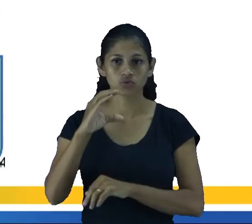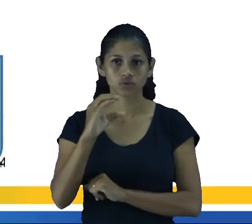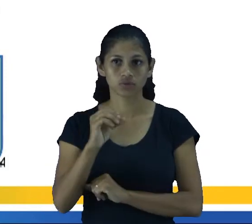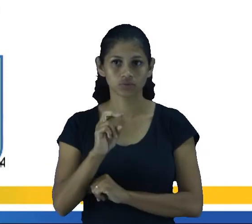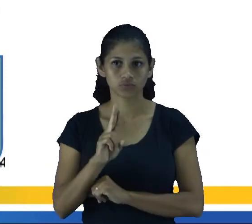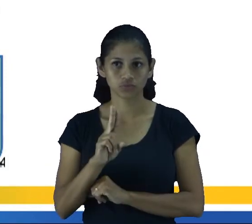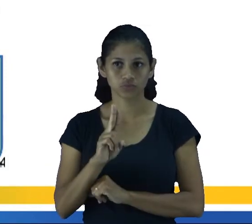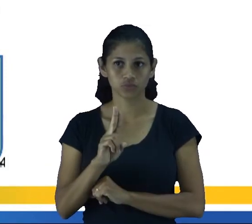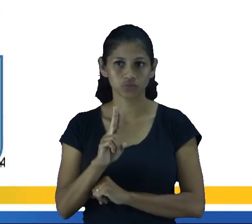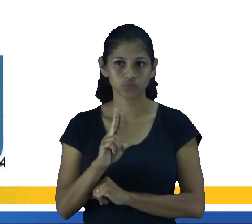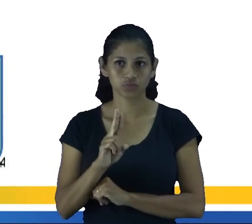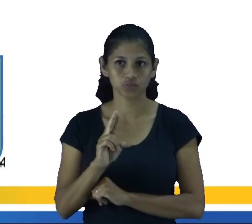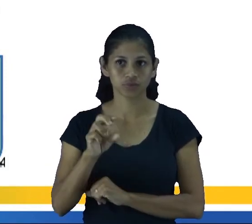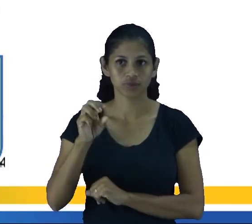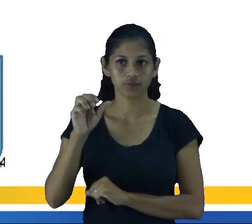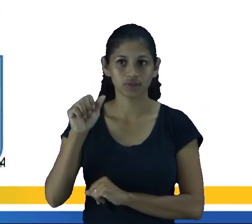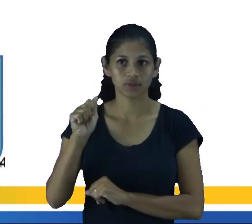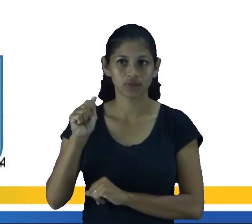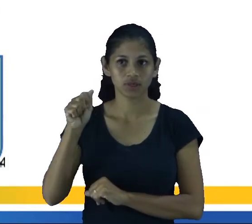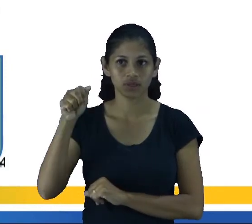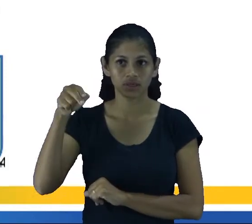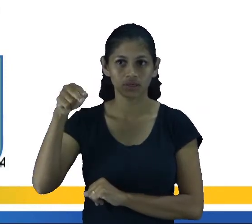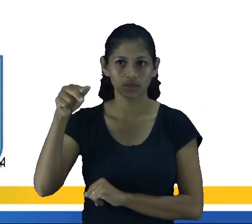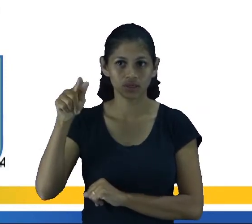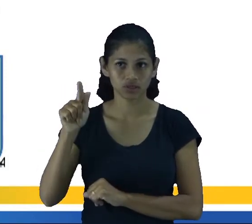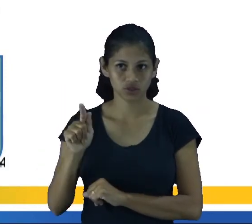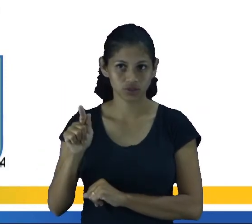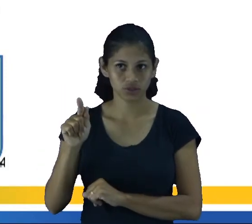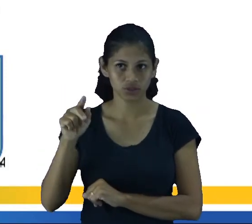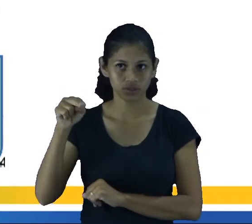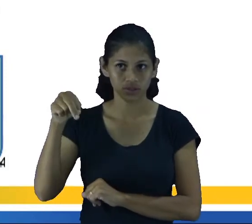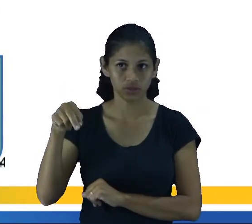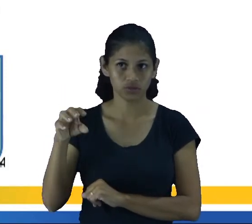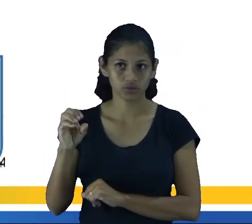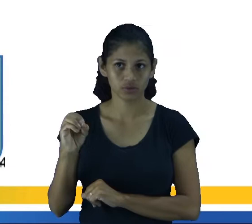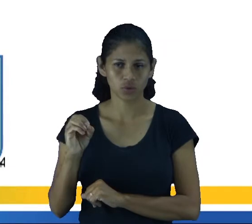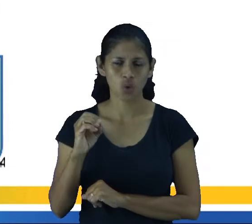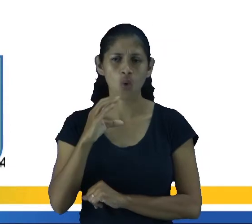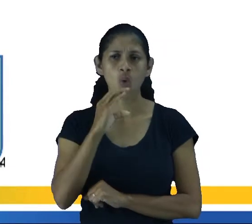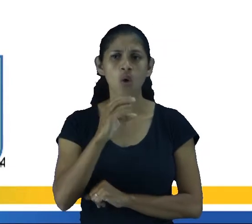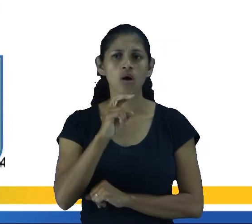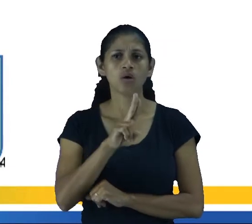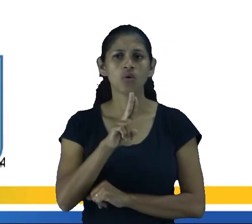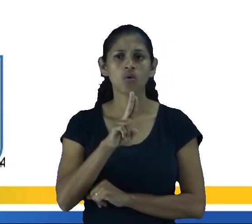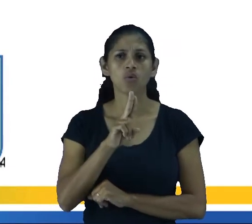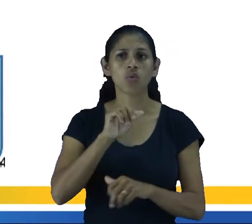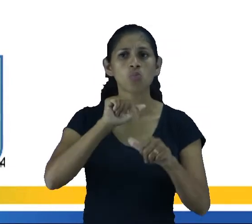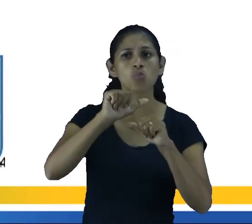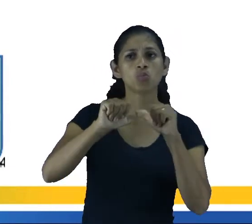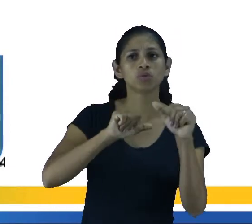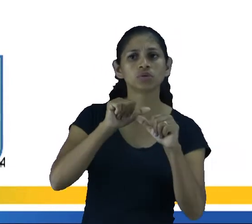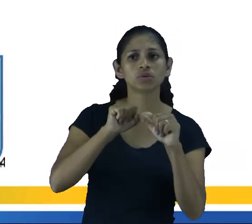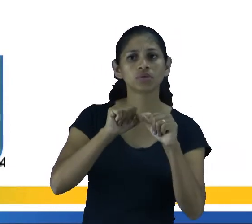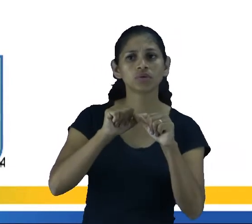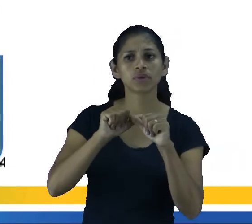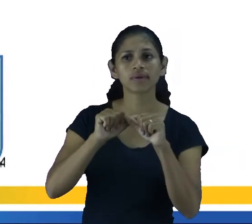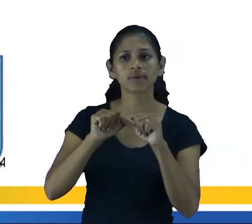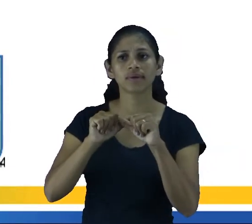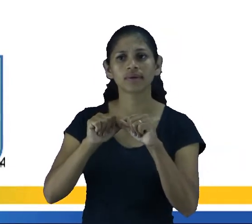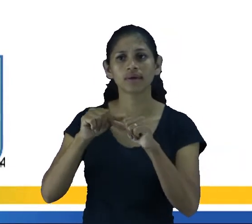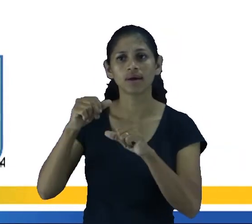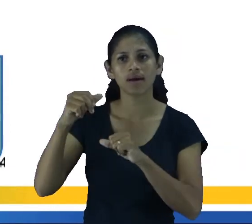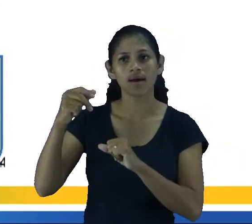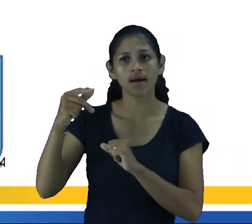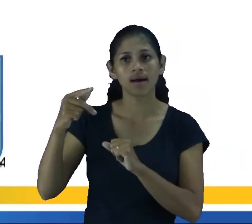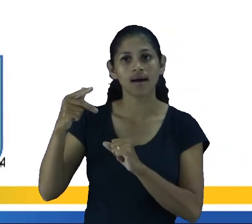nitrato de prata, né, que é o AgNO3. Então, o cobre, ele vai tomar o lugar de quem? Ele vai tomar o lugar da prata, do